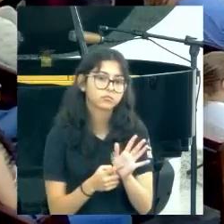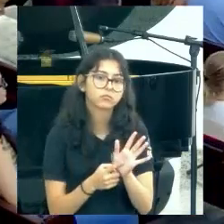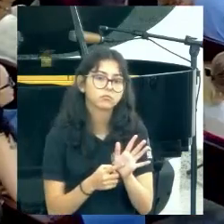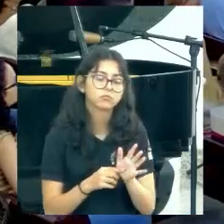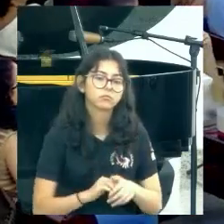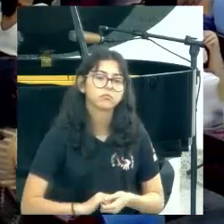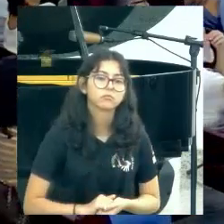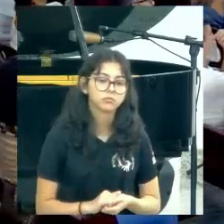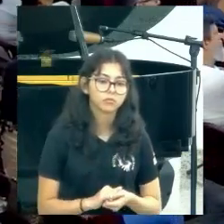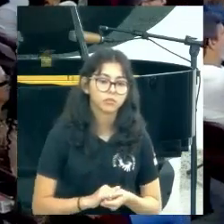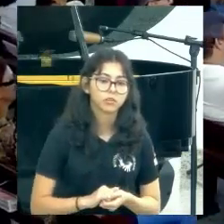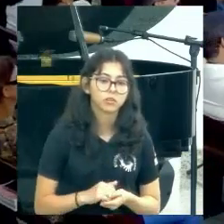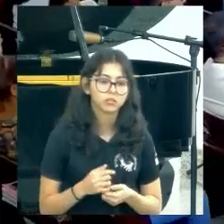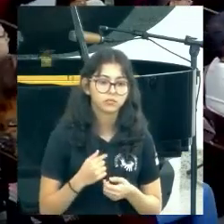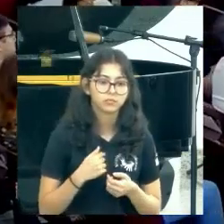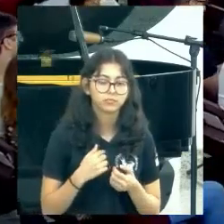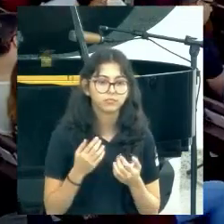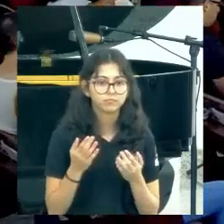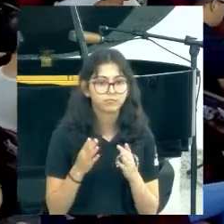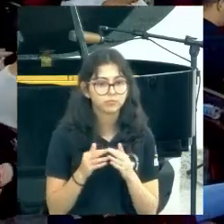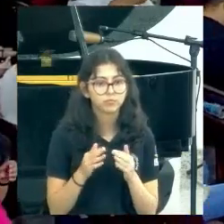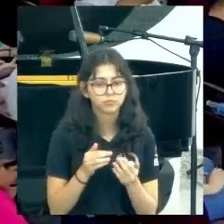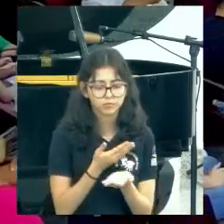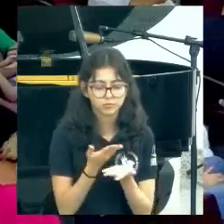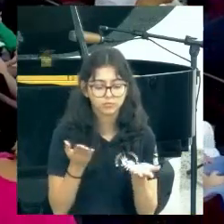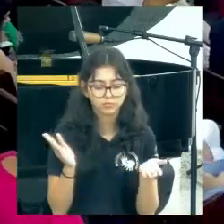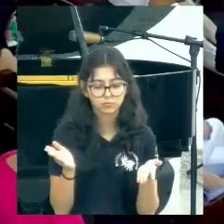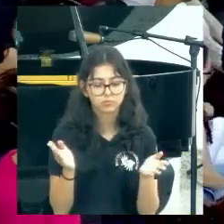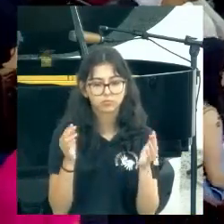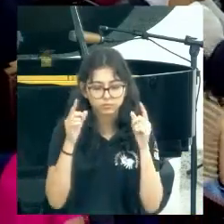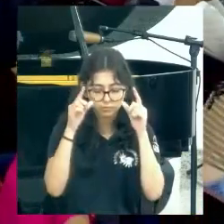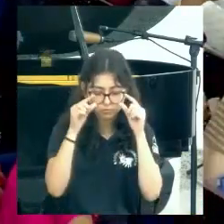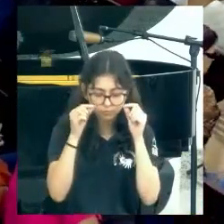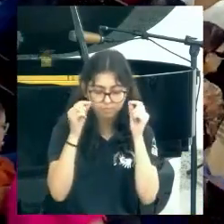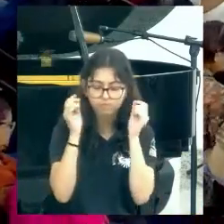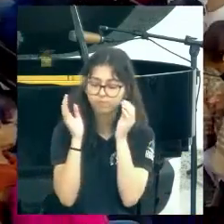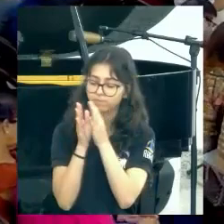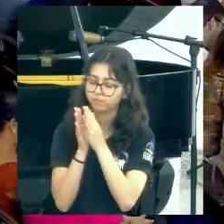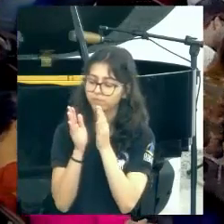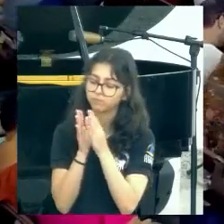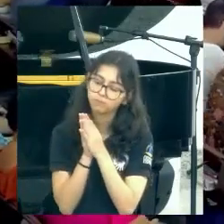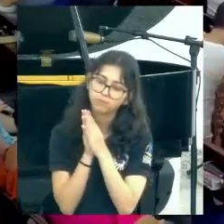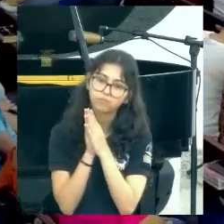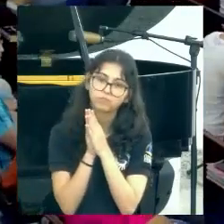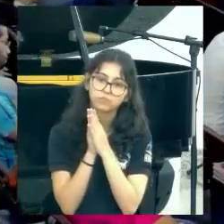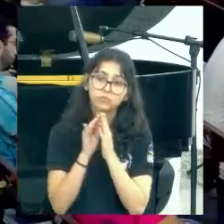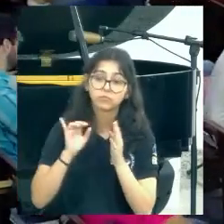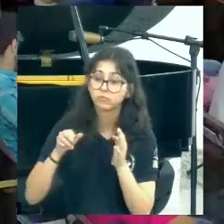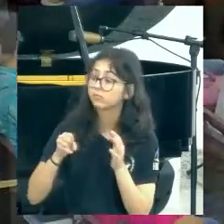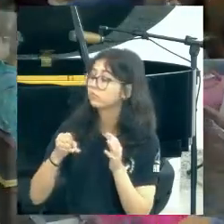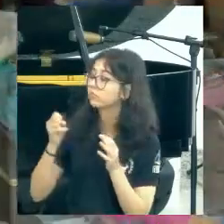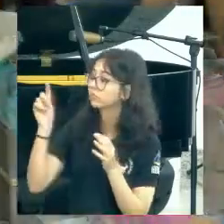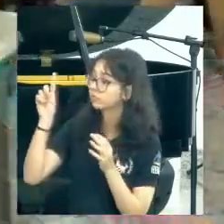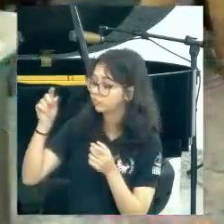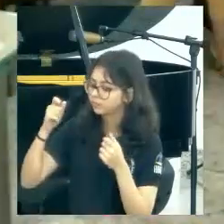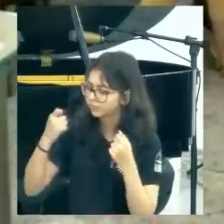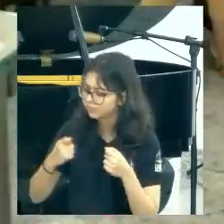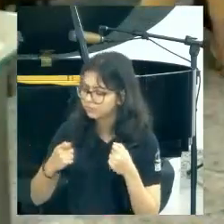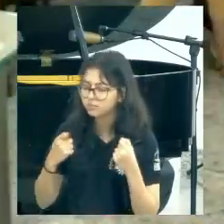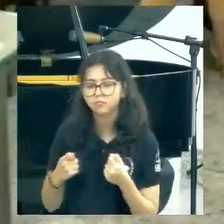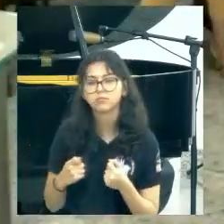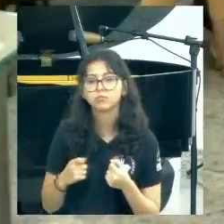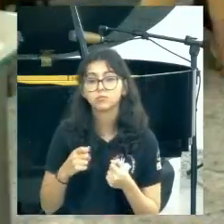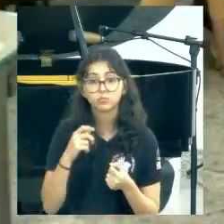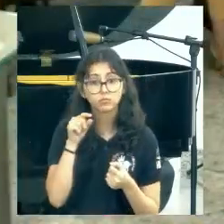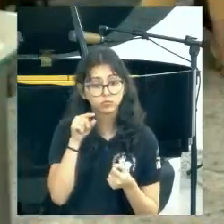que, neste momento, você feche seus olhos e converse com Deus. Se Ele ainda precisa apagar alguma coisa que foi escrito pela sua mão